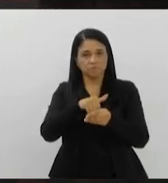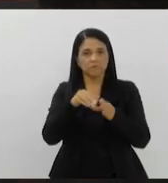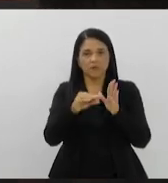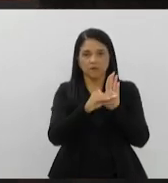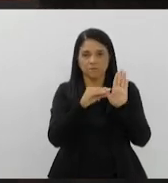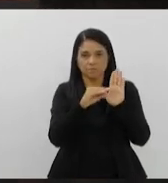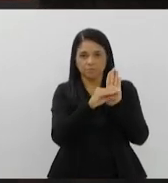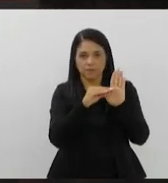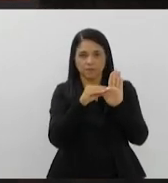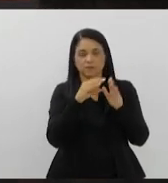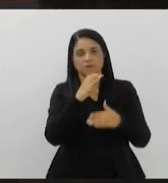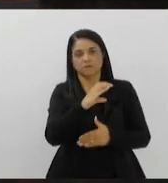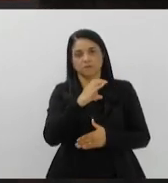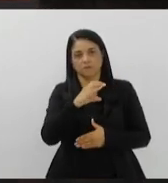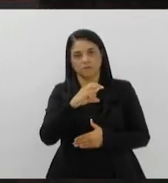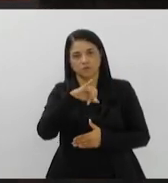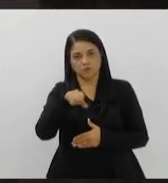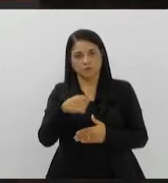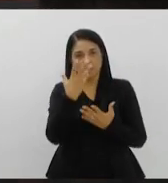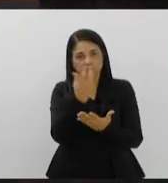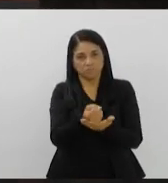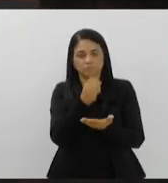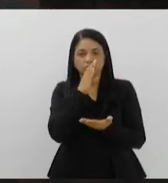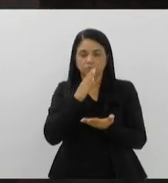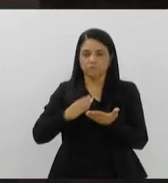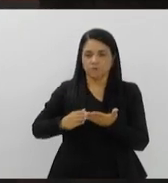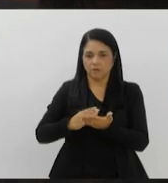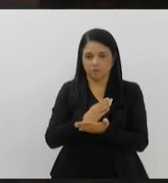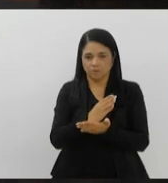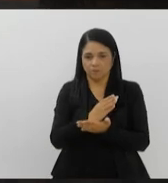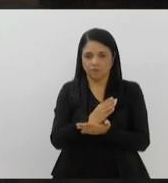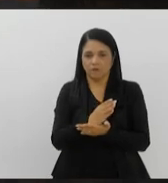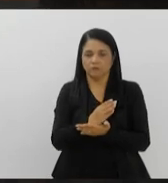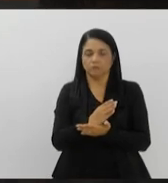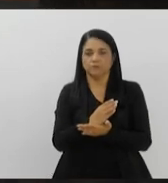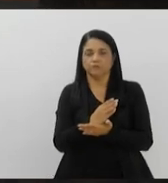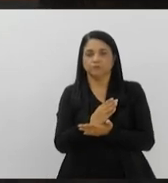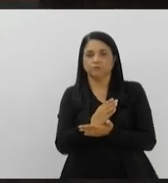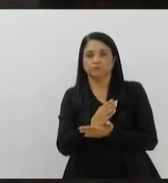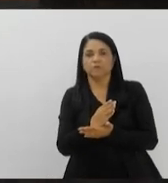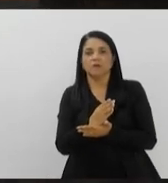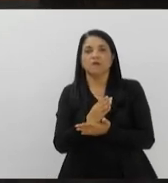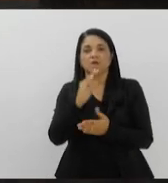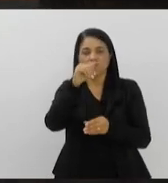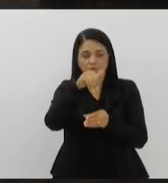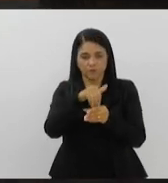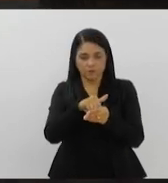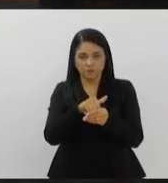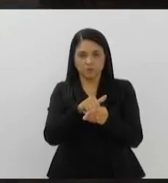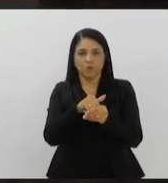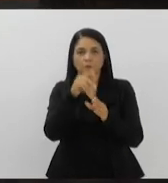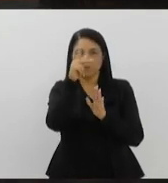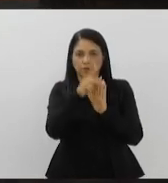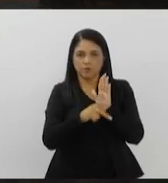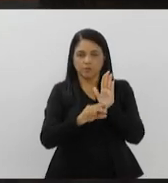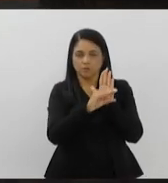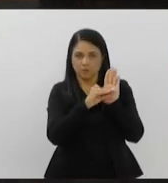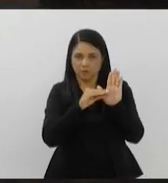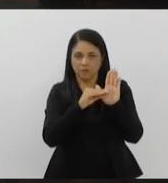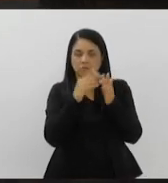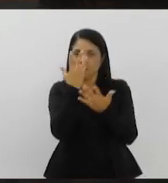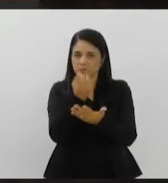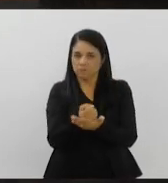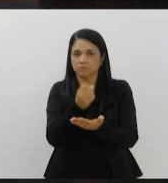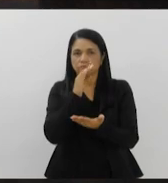emenda da CCJ. Os senhores que aprovam, permaneçam como estão. Aprovado. Em votação, o projeto assim emendado. Os senhores que